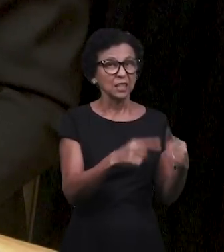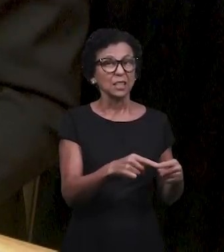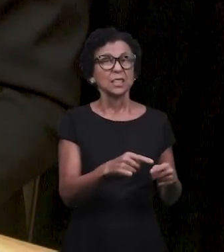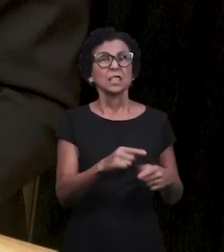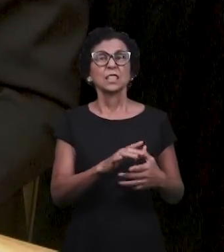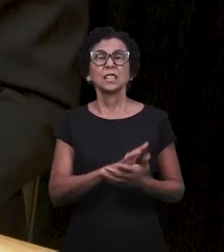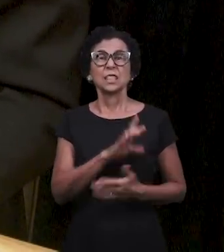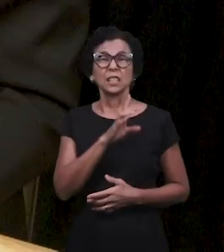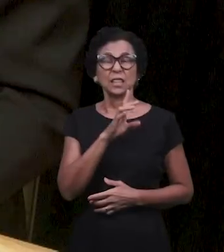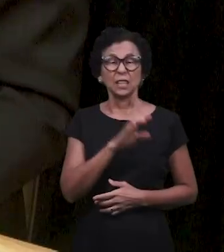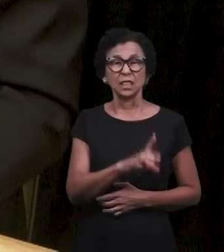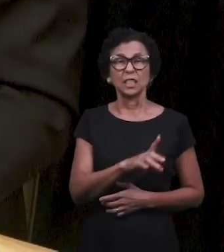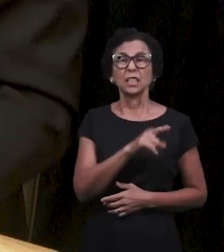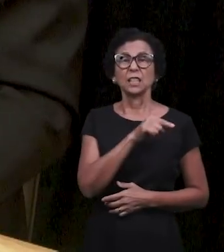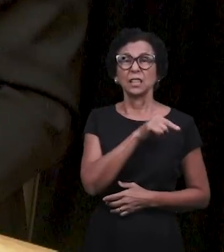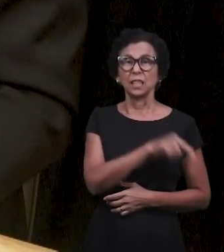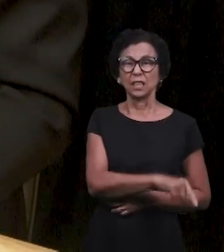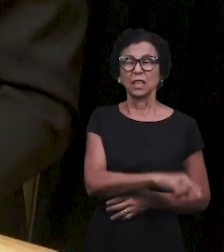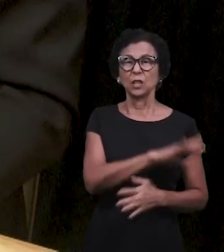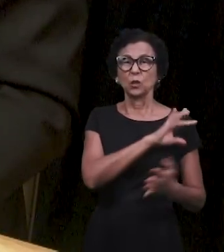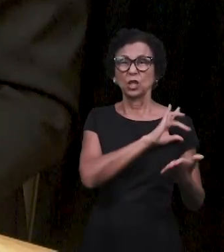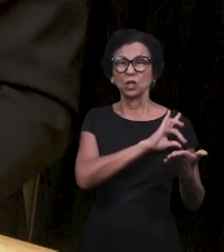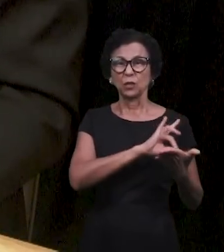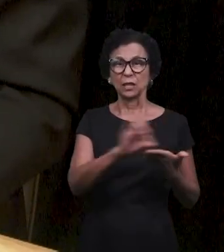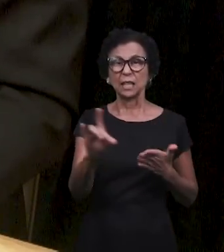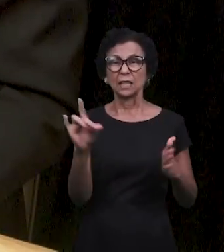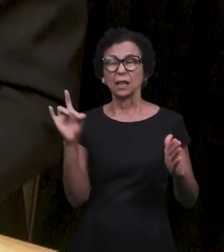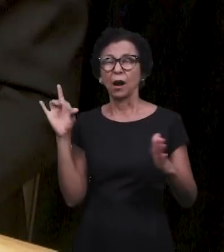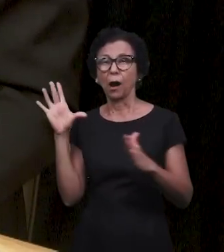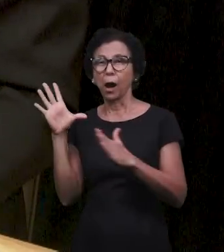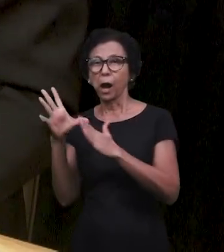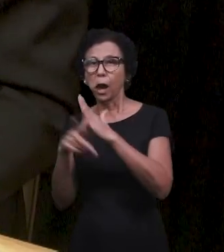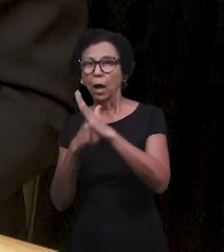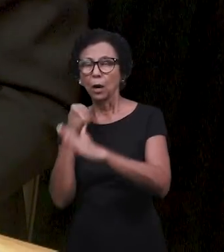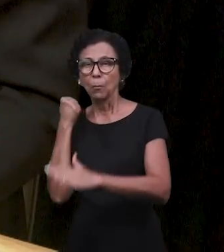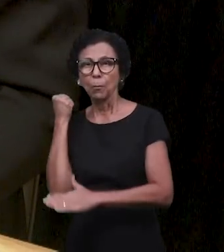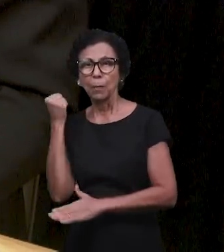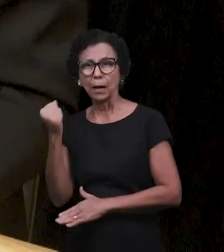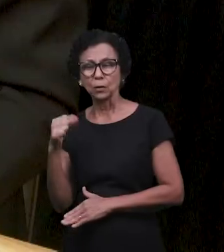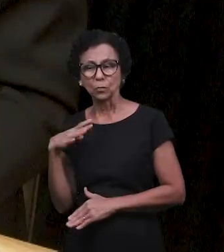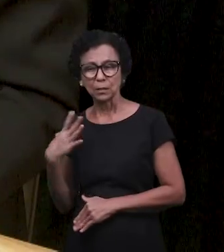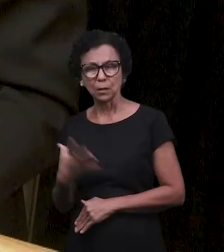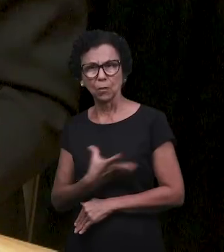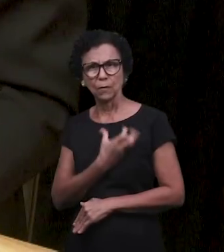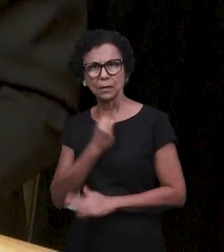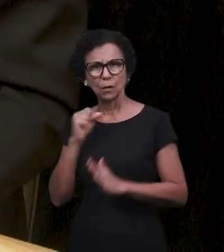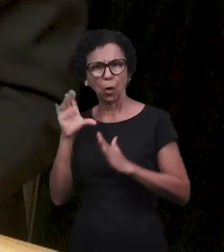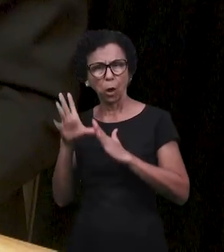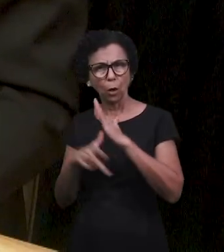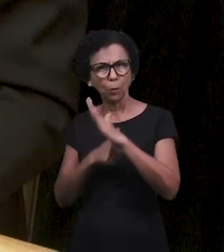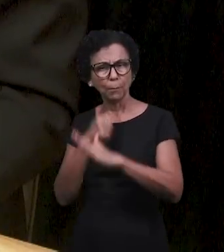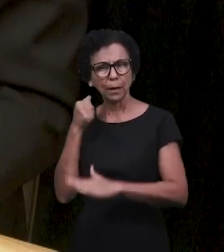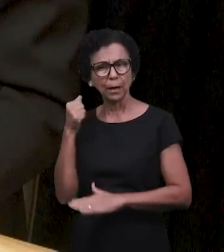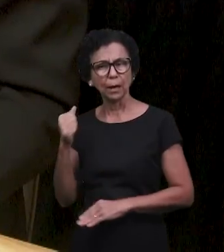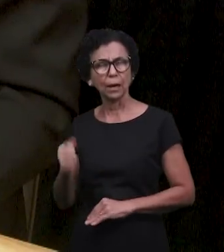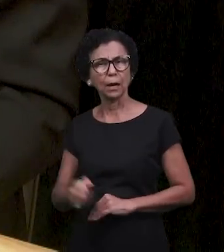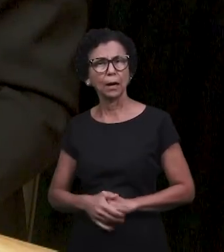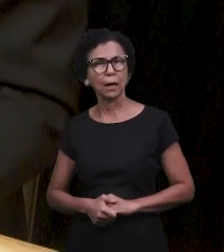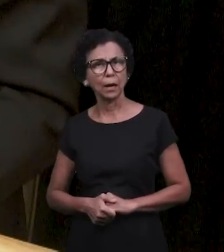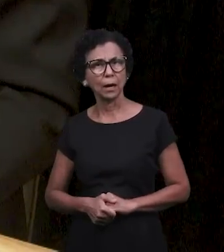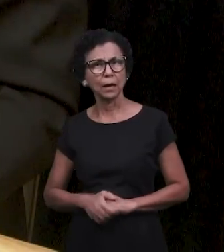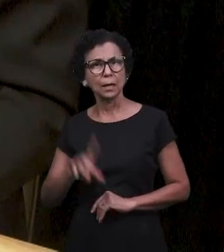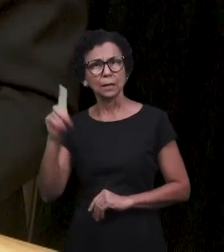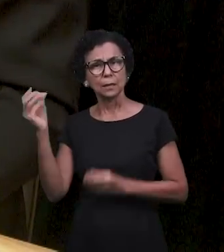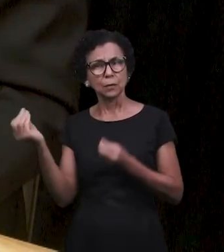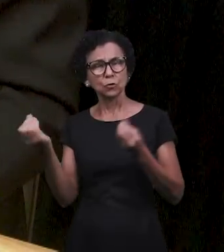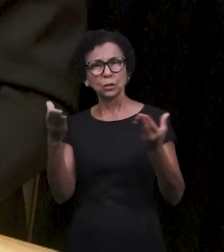vida. Ele quer roubar a sua primogenitura que Deus te deu. Não era sua, mas Deus te deu.